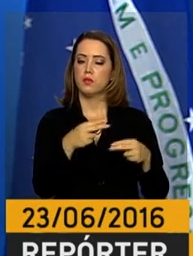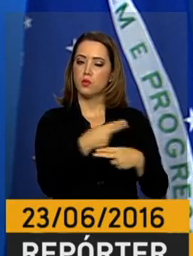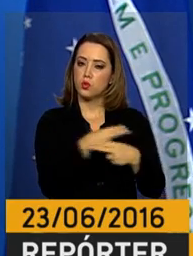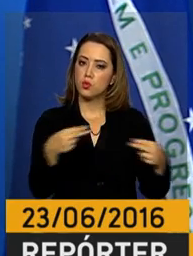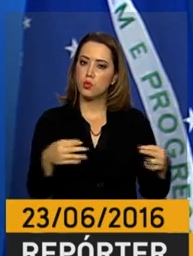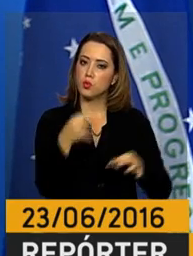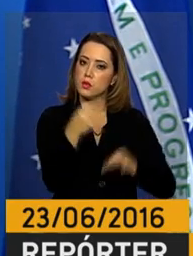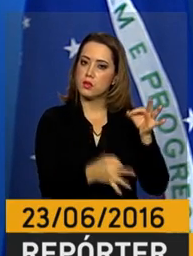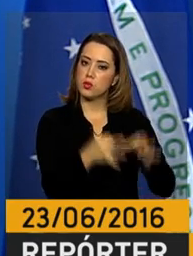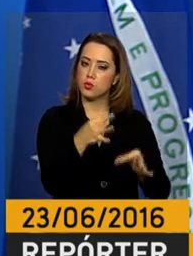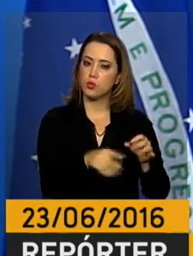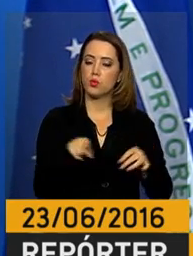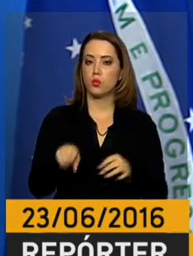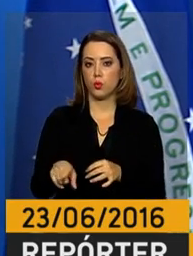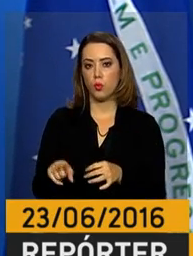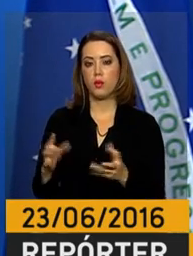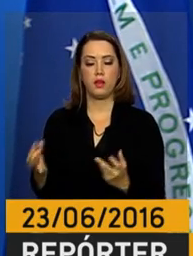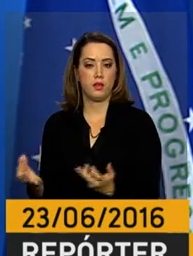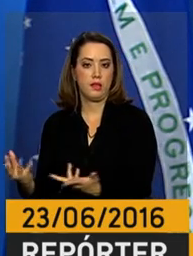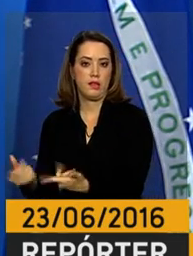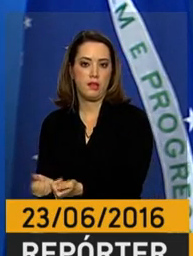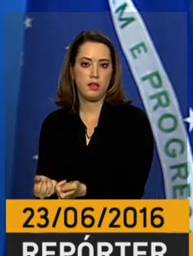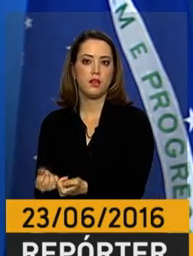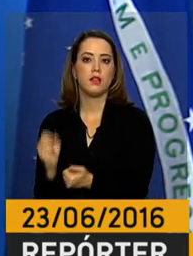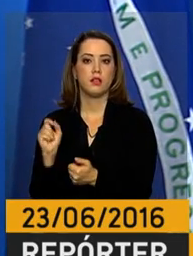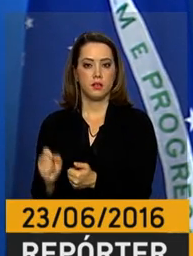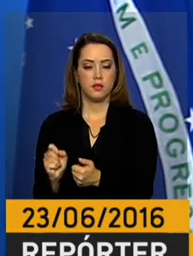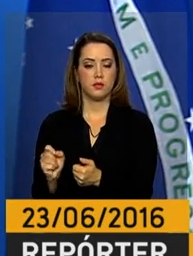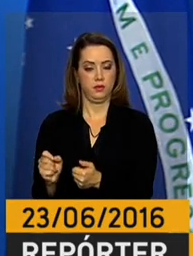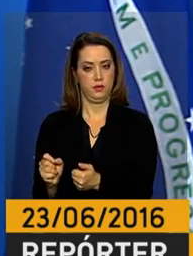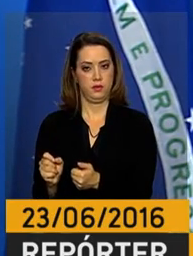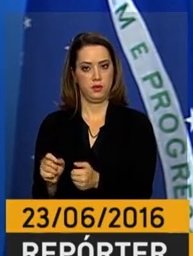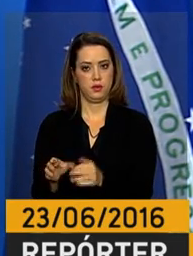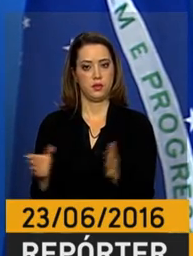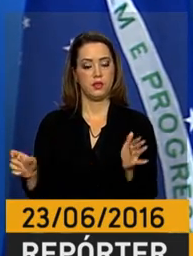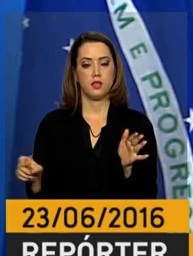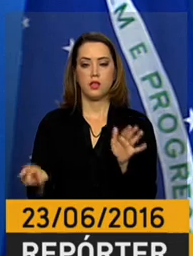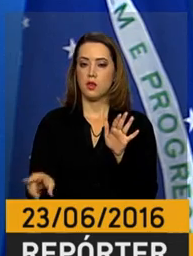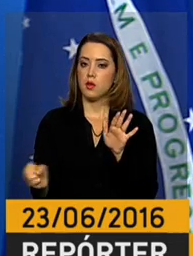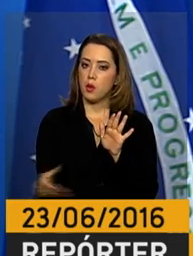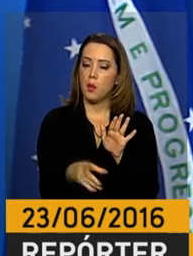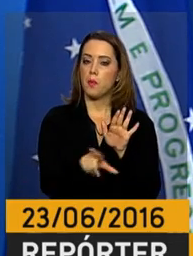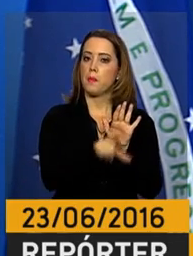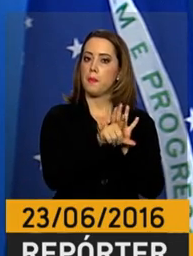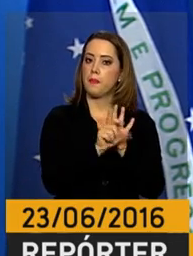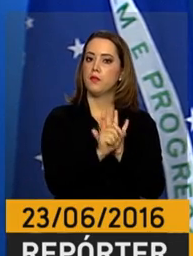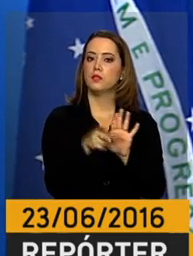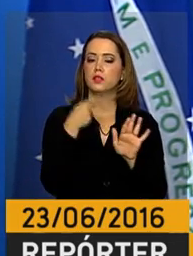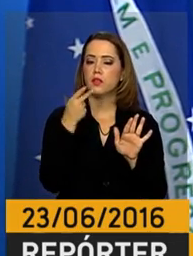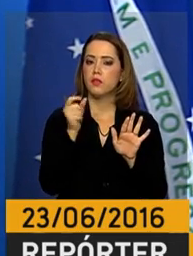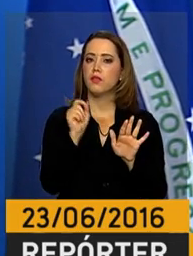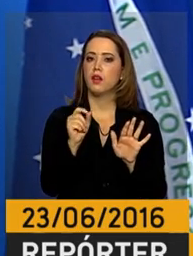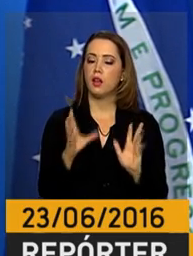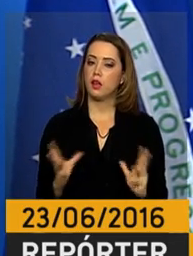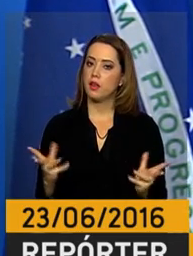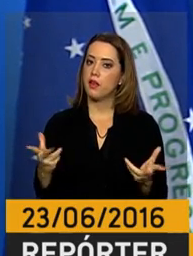sentenças a nova lei fala em eficácia da decisão e não em eficácia da coisa